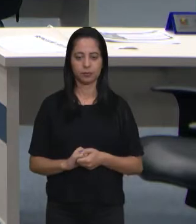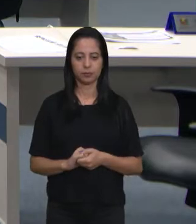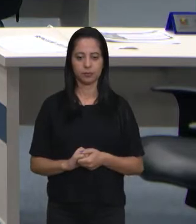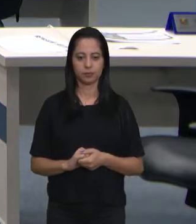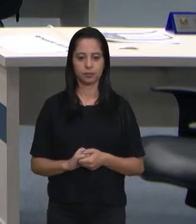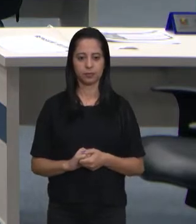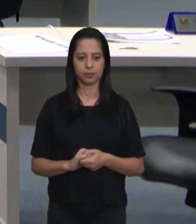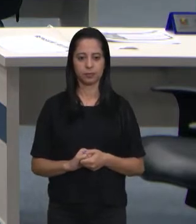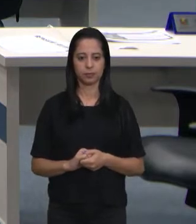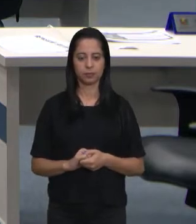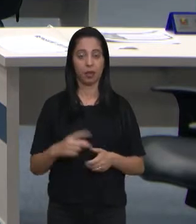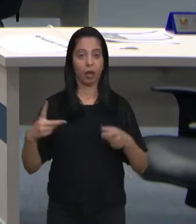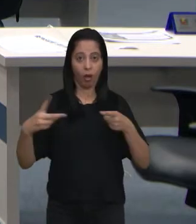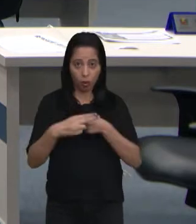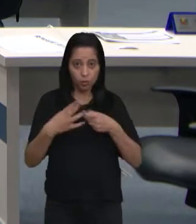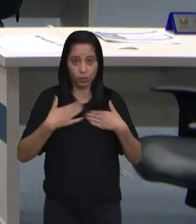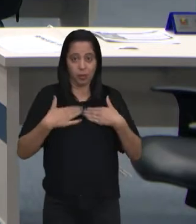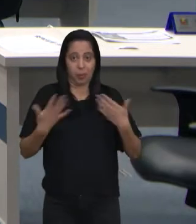Você me corta, presidente?